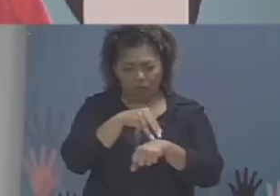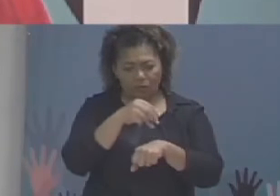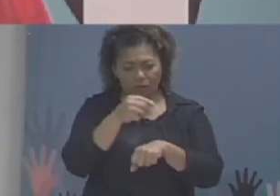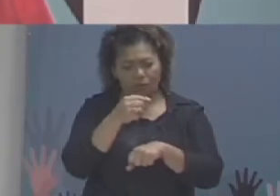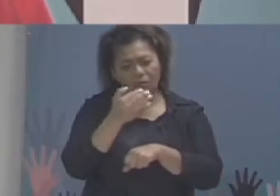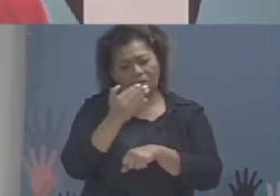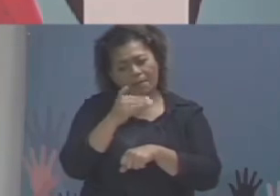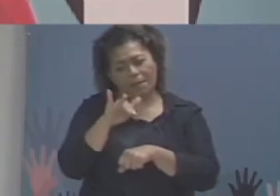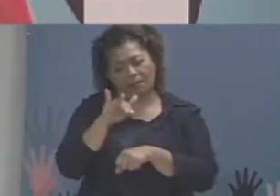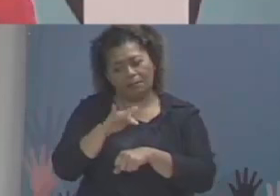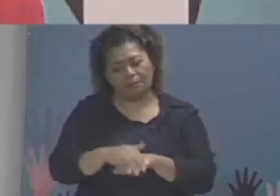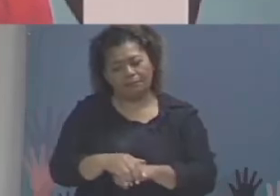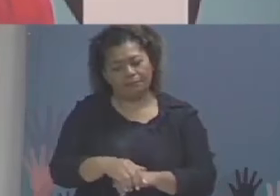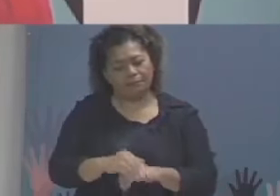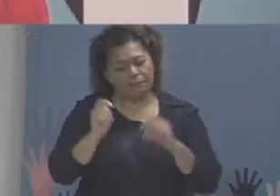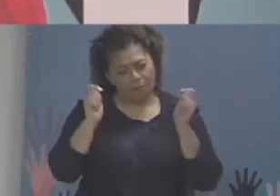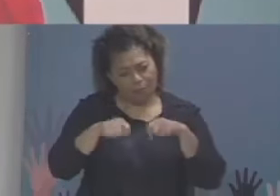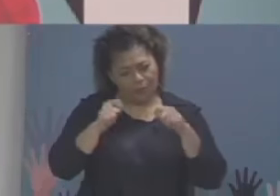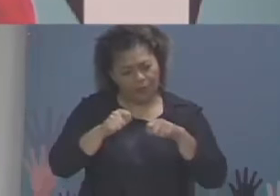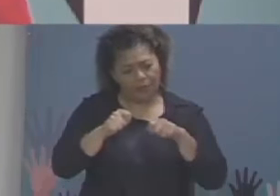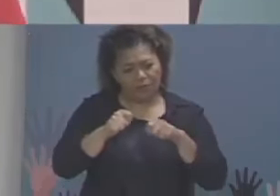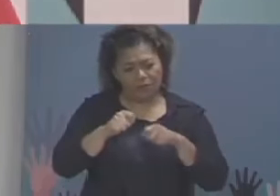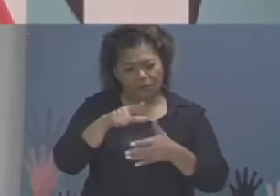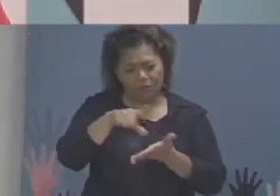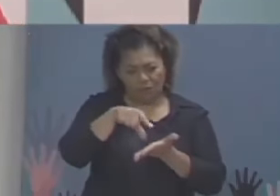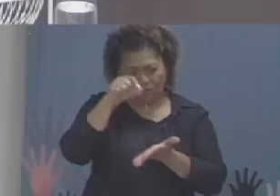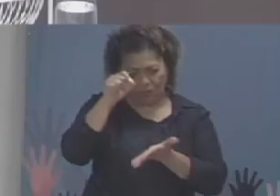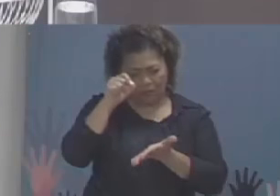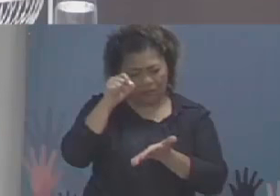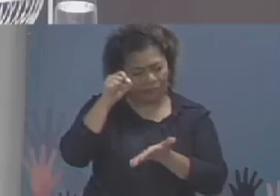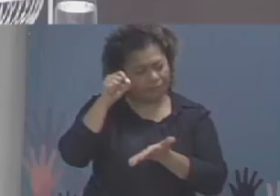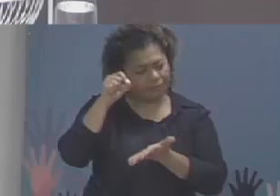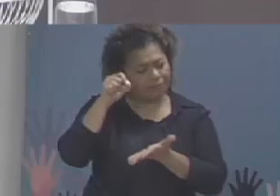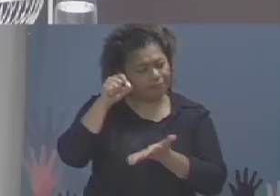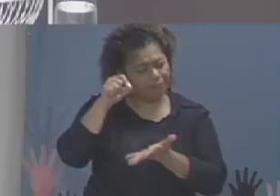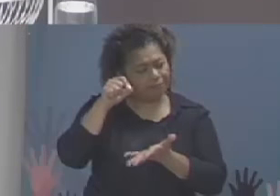candidatos? Podemos iniciar o sorteio?